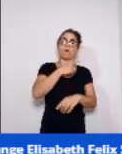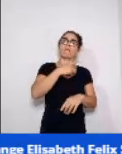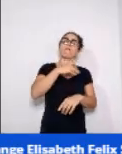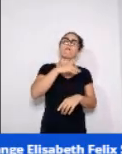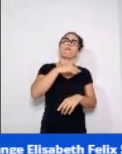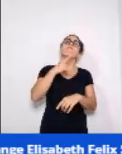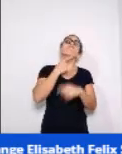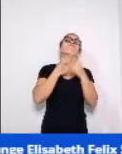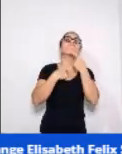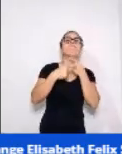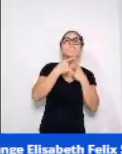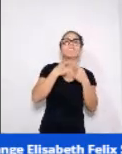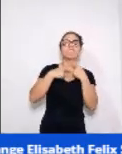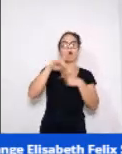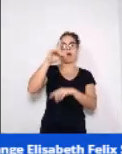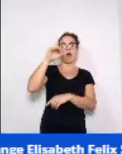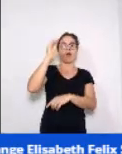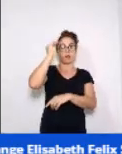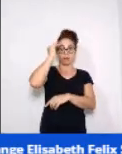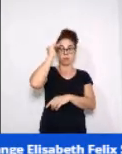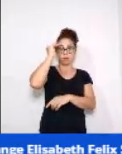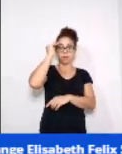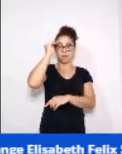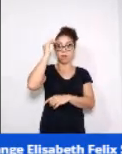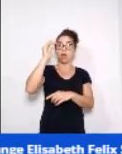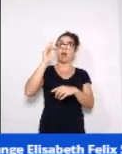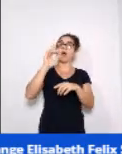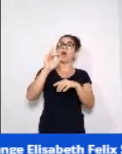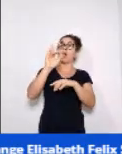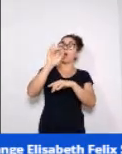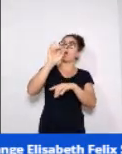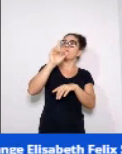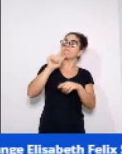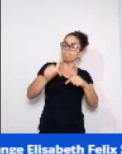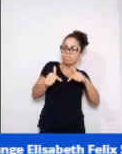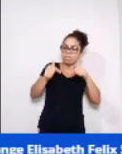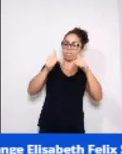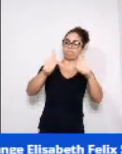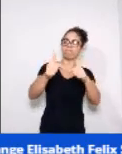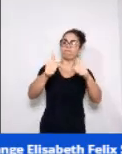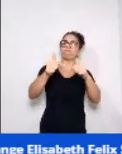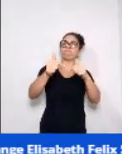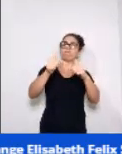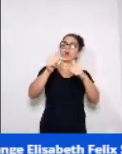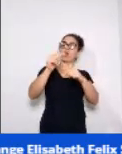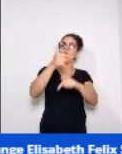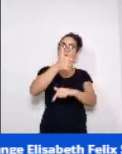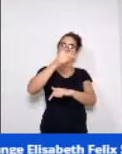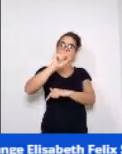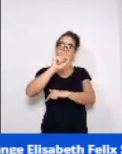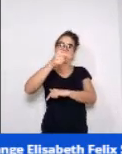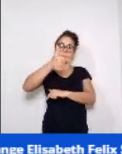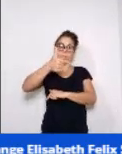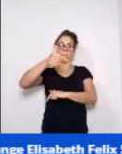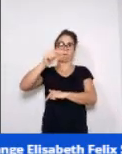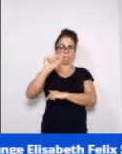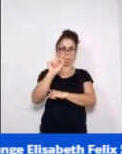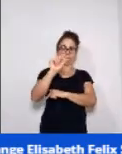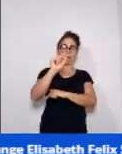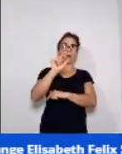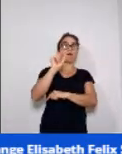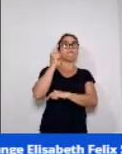os desafios gerados no ano de 2020 e considerar aquilo que deu certo no